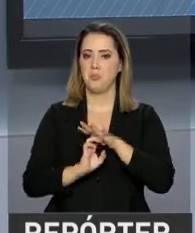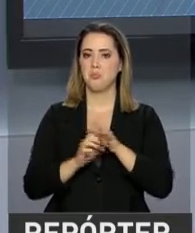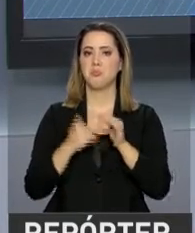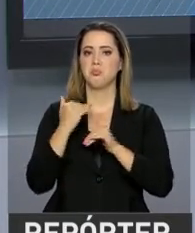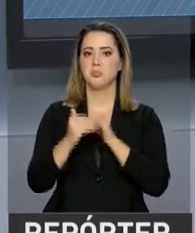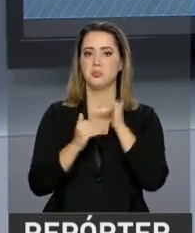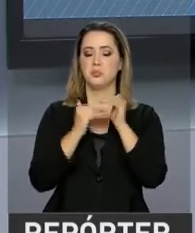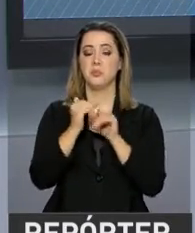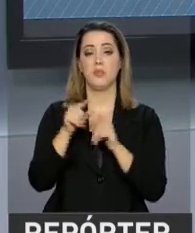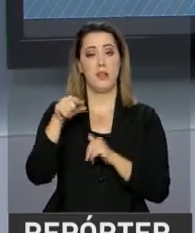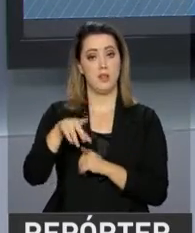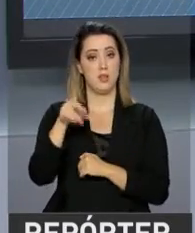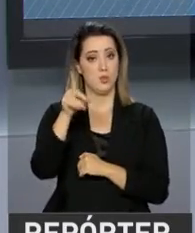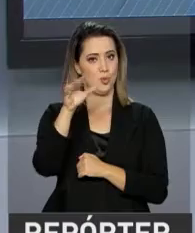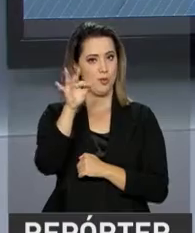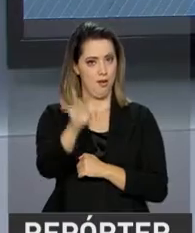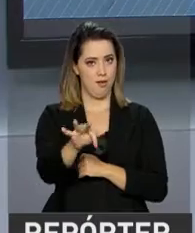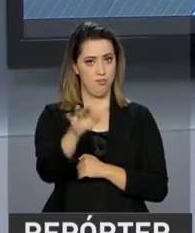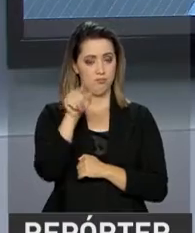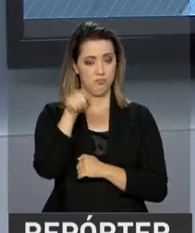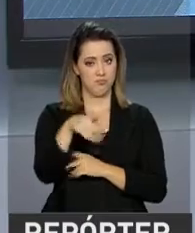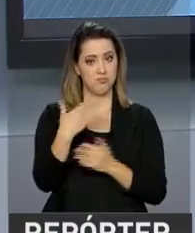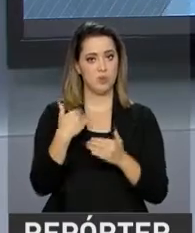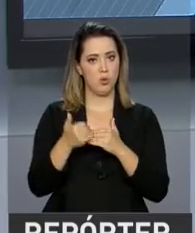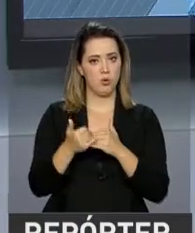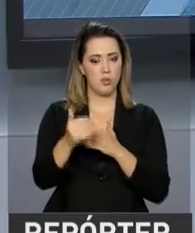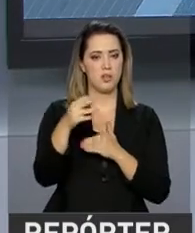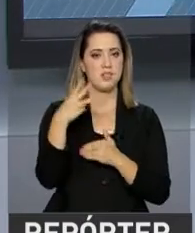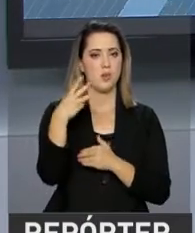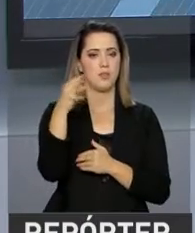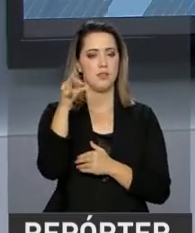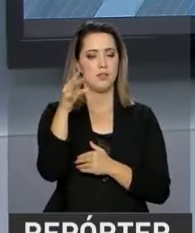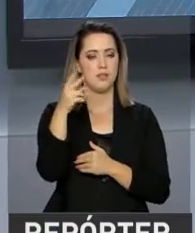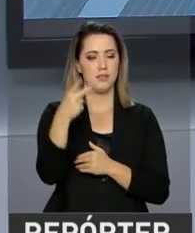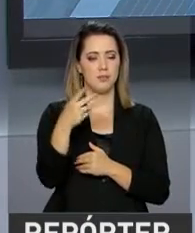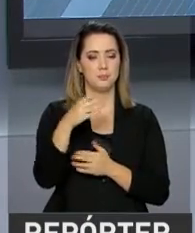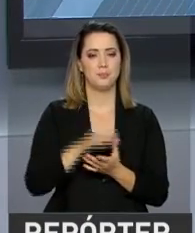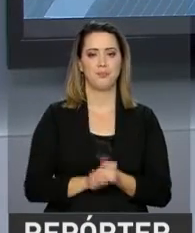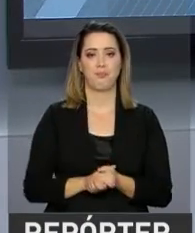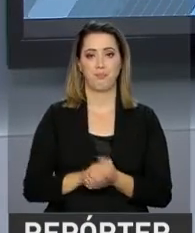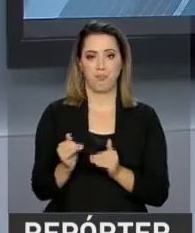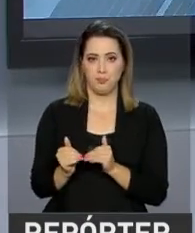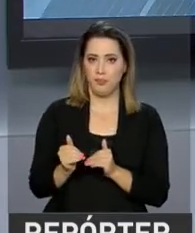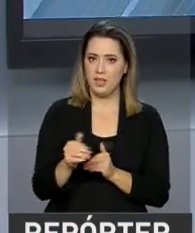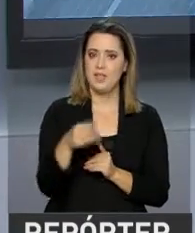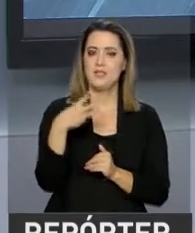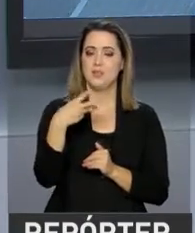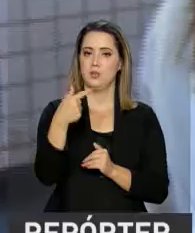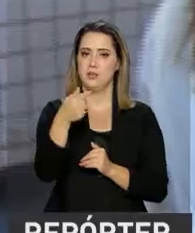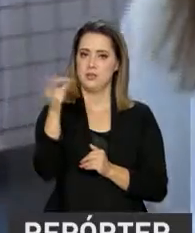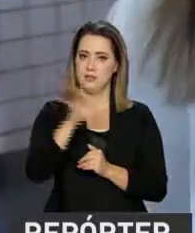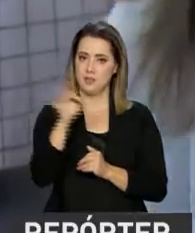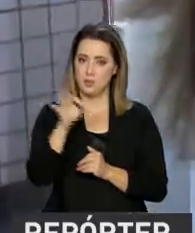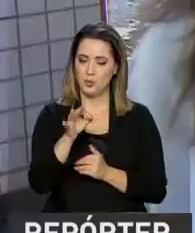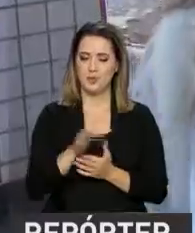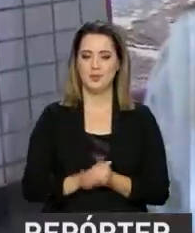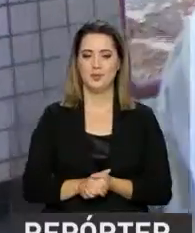só no distrito federal essa tendência cresceu 37% nos últimos dez anos